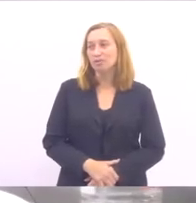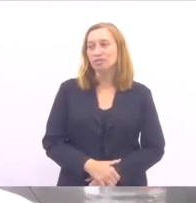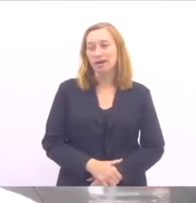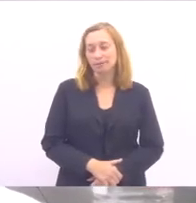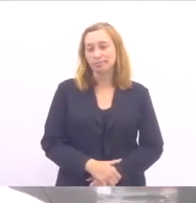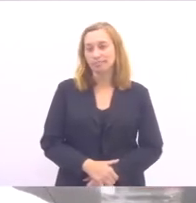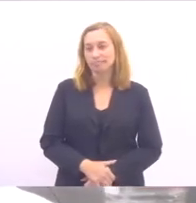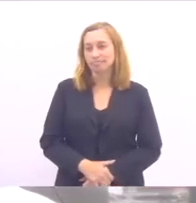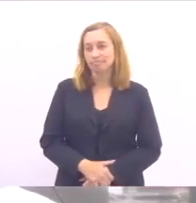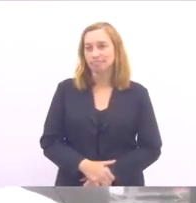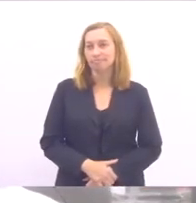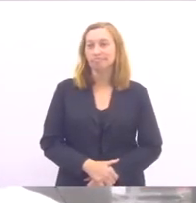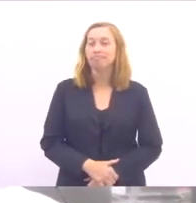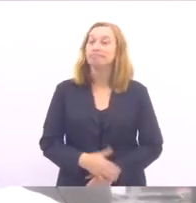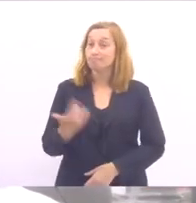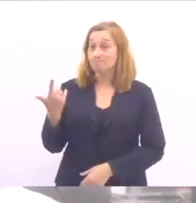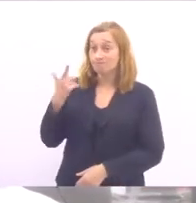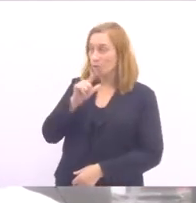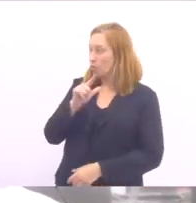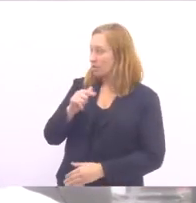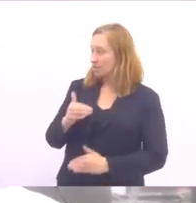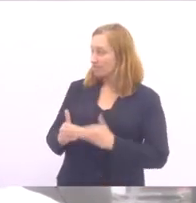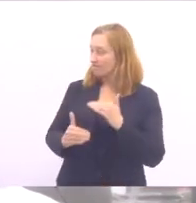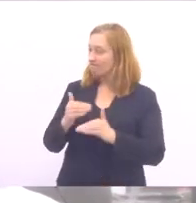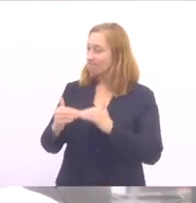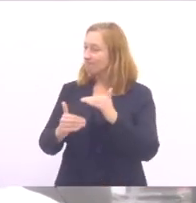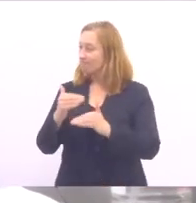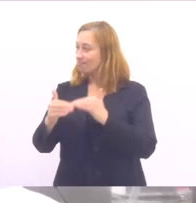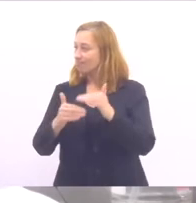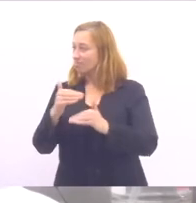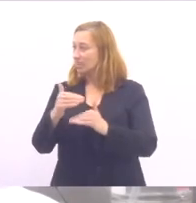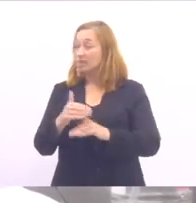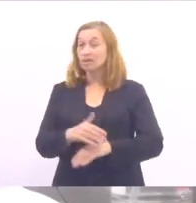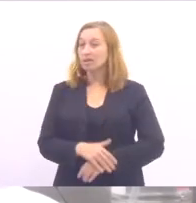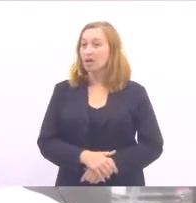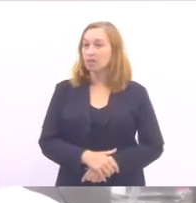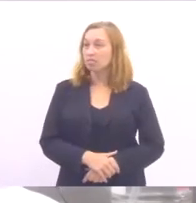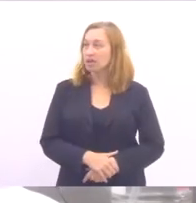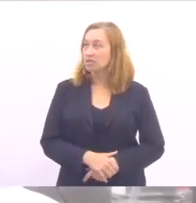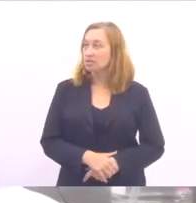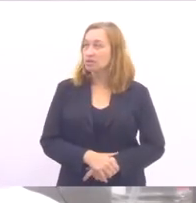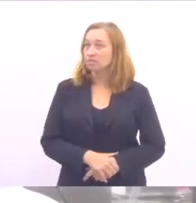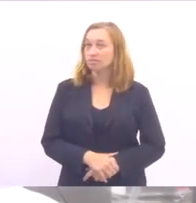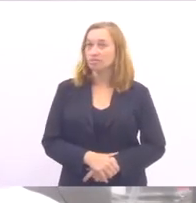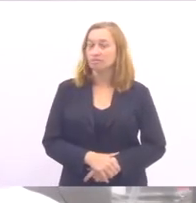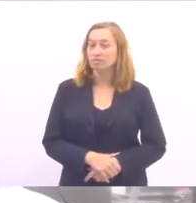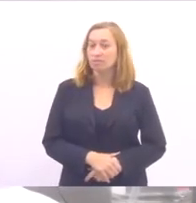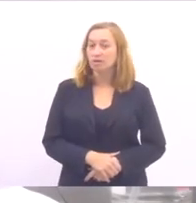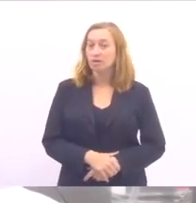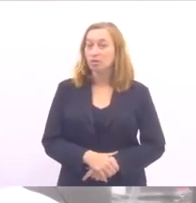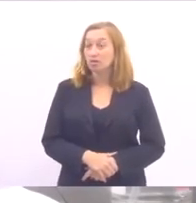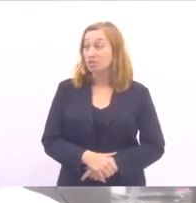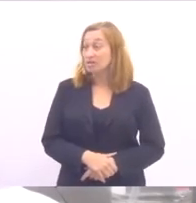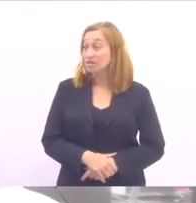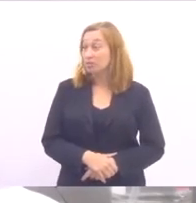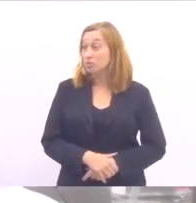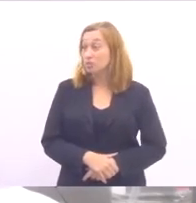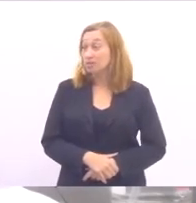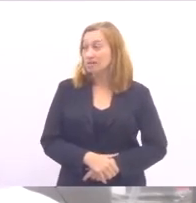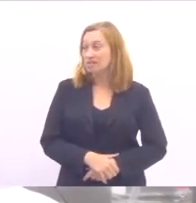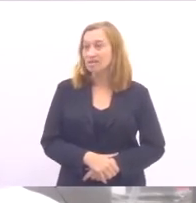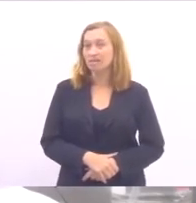né? Mesmo quando a gente não consegue avançar muito em tudo que a gente quer ao mesmo tempo, eu não desisto nunca.